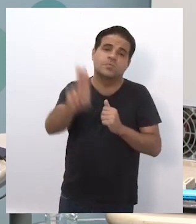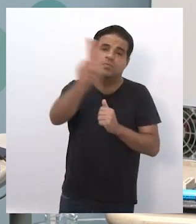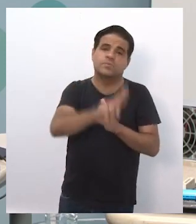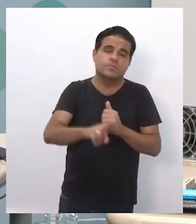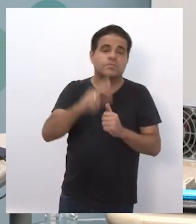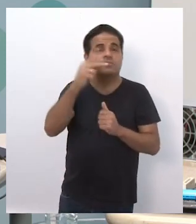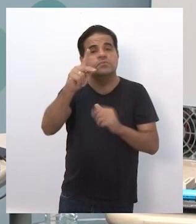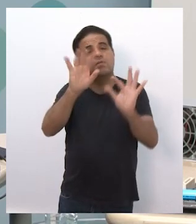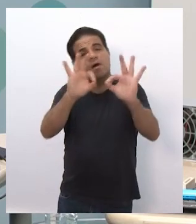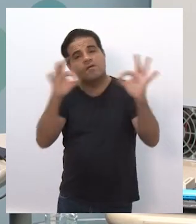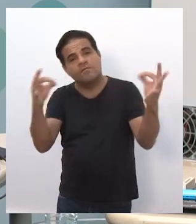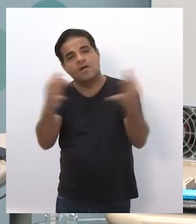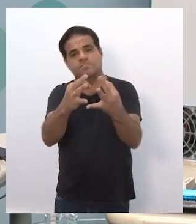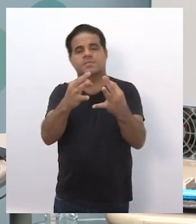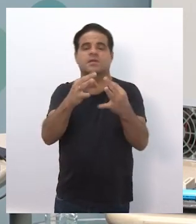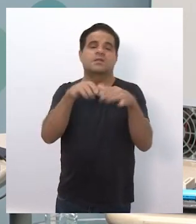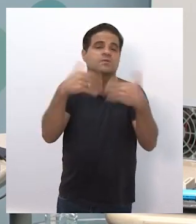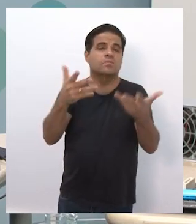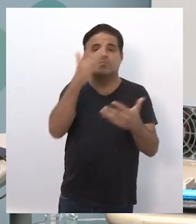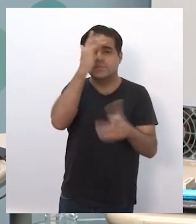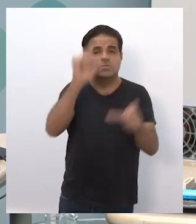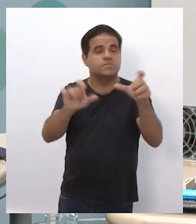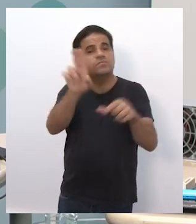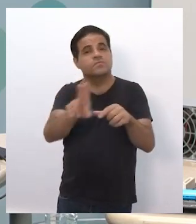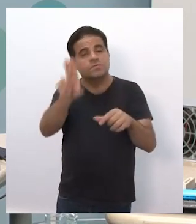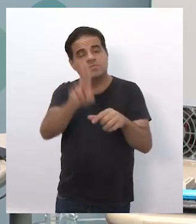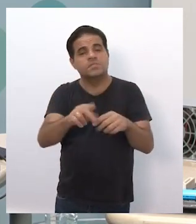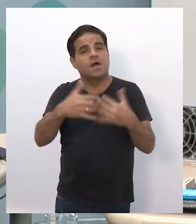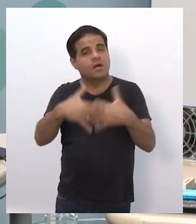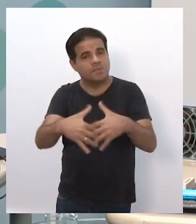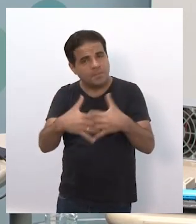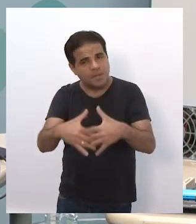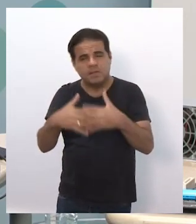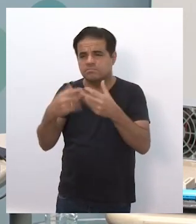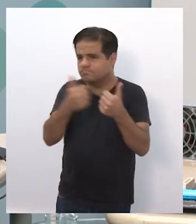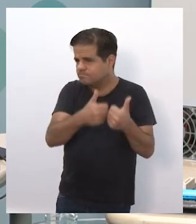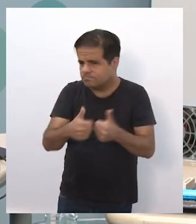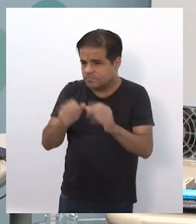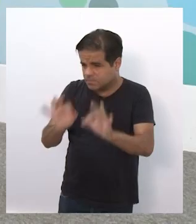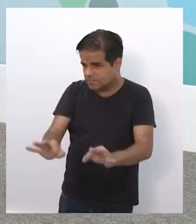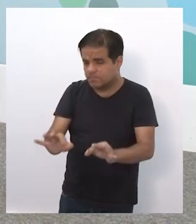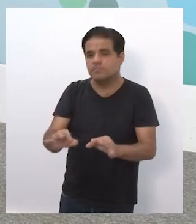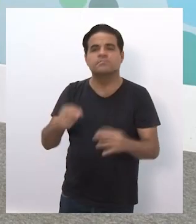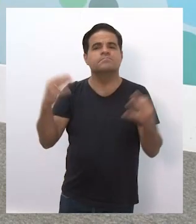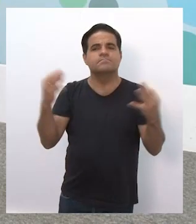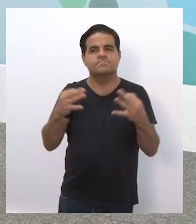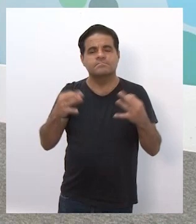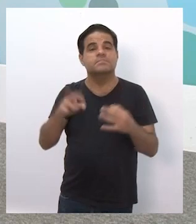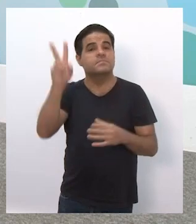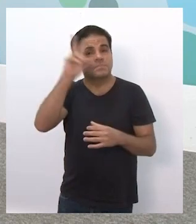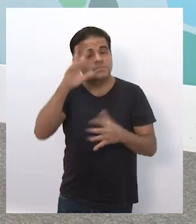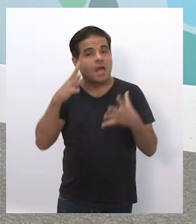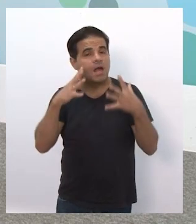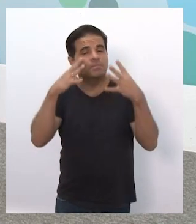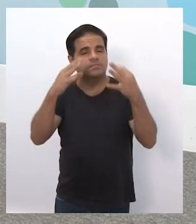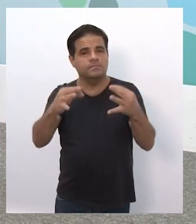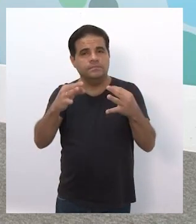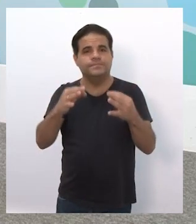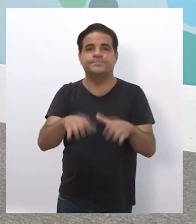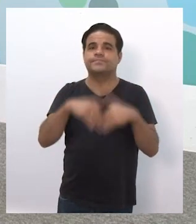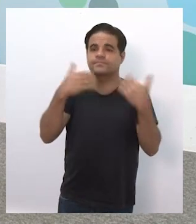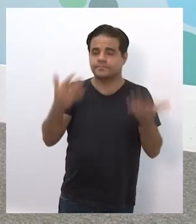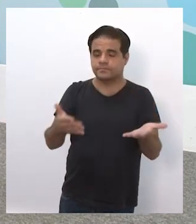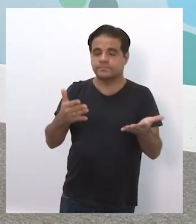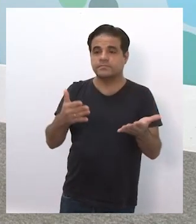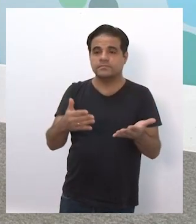ou para sua família, enfim, para quem for utilizar o equipamento. Não é isso, meninos? Isso, perfeito. Sempre atenção, né, no que